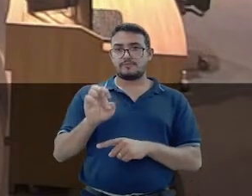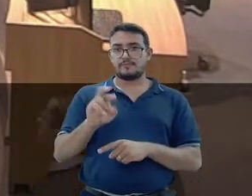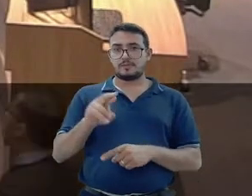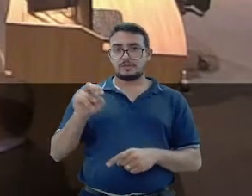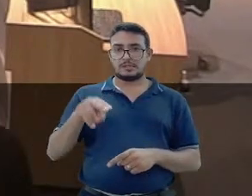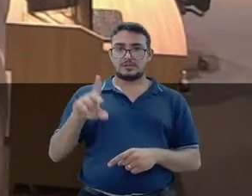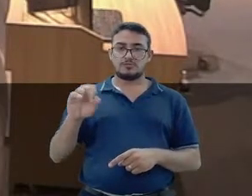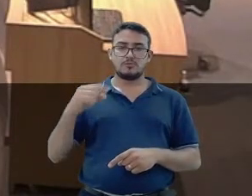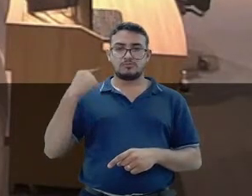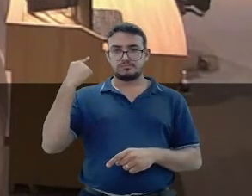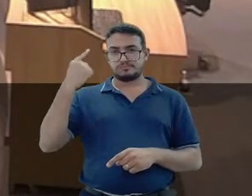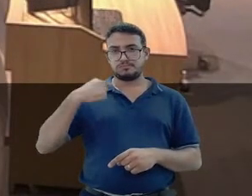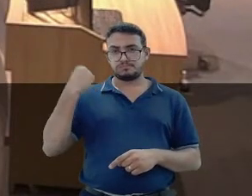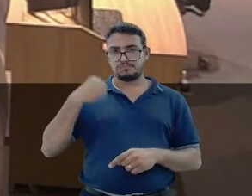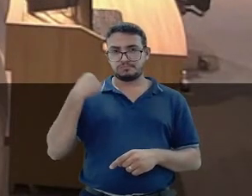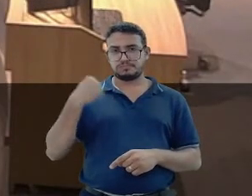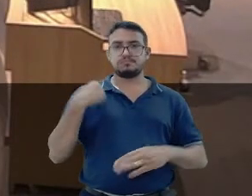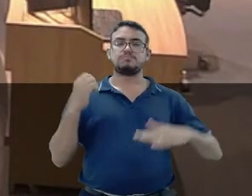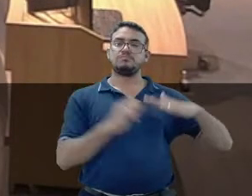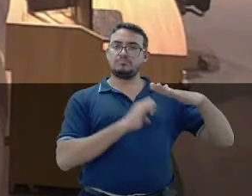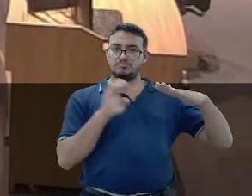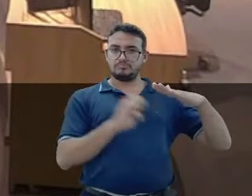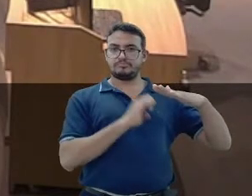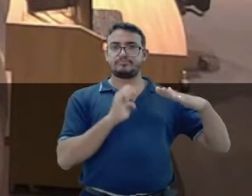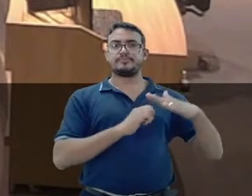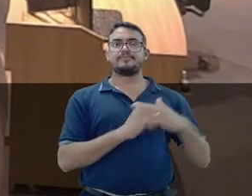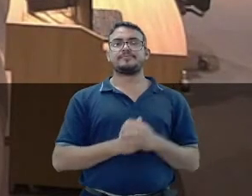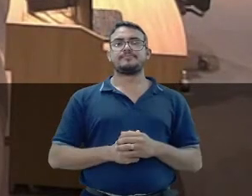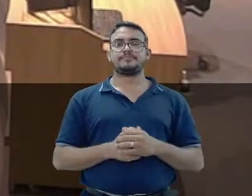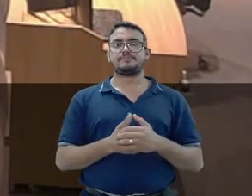Pinto, advogado da recorrente.